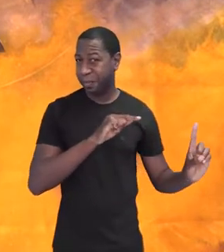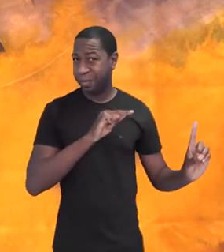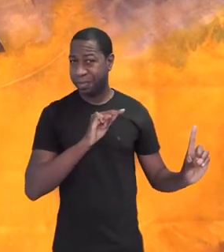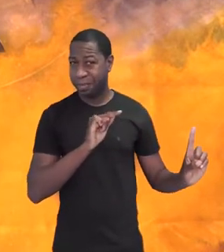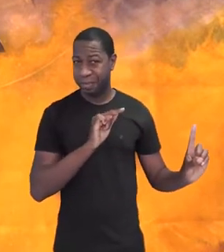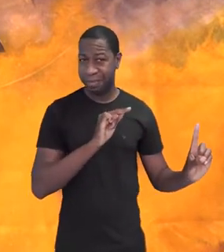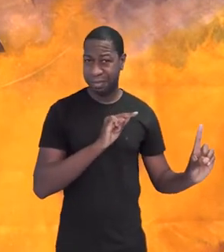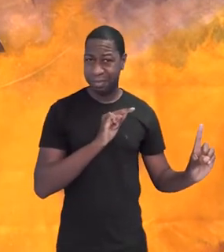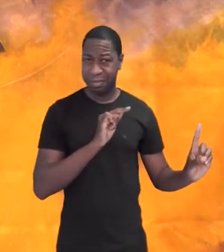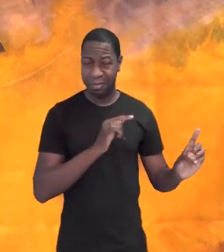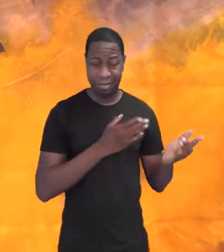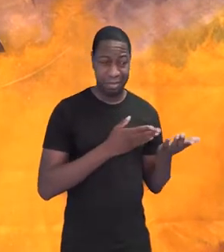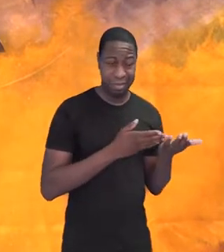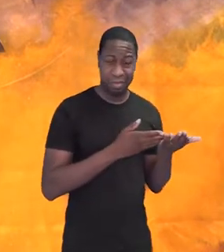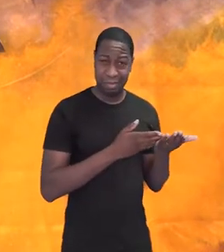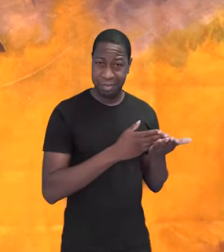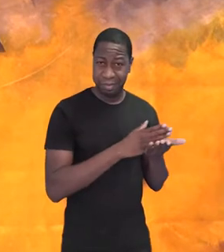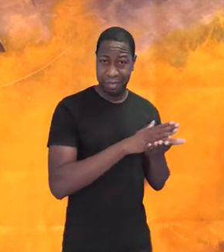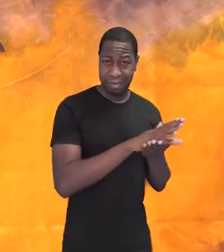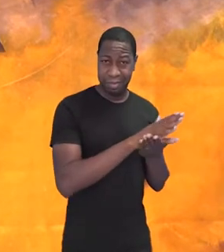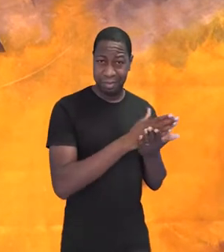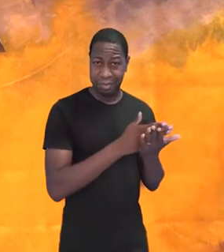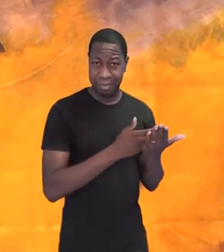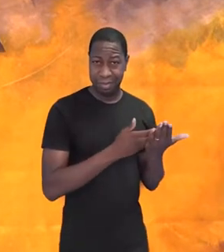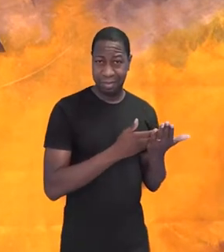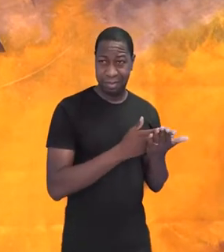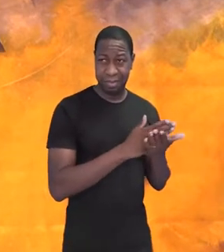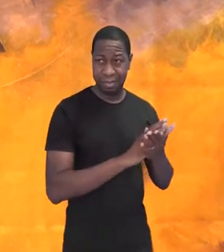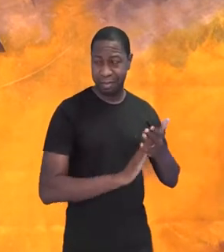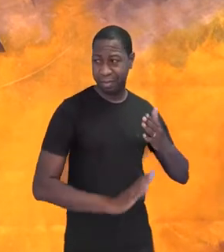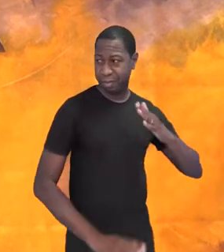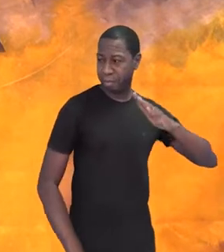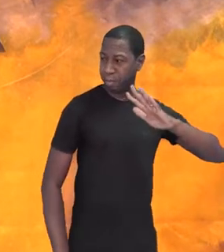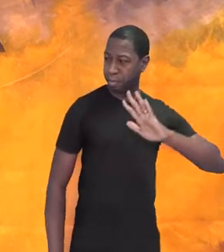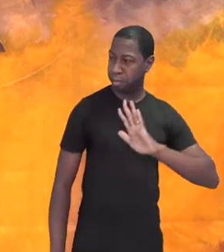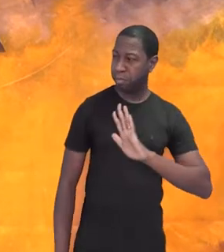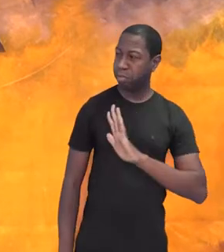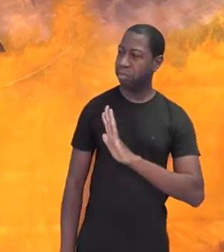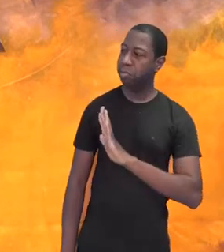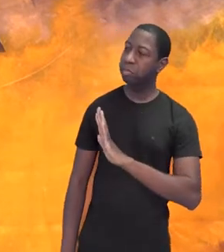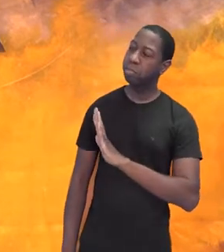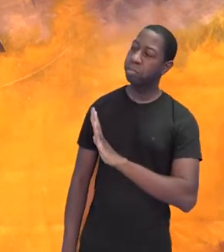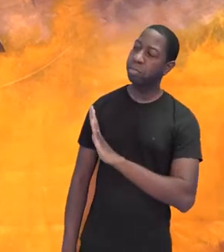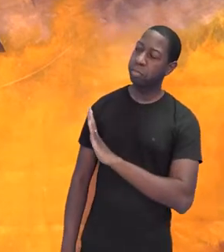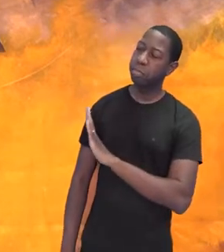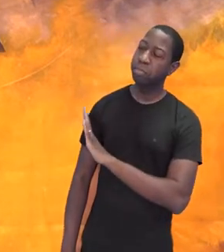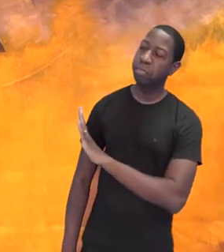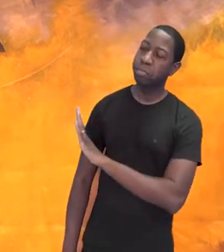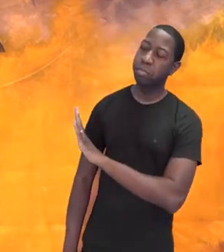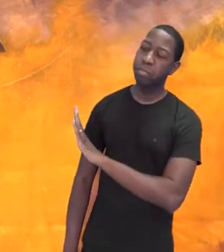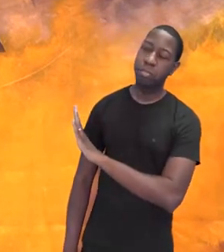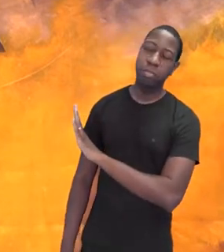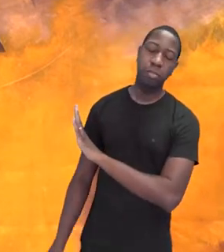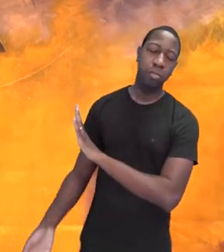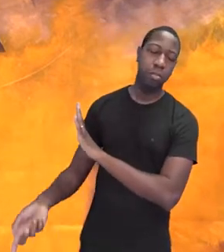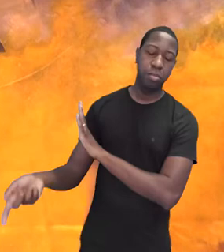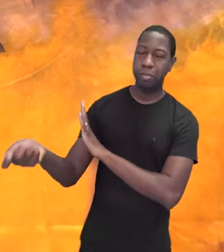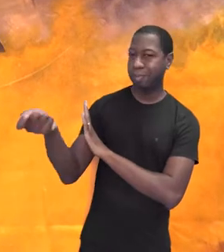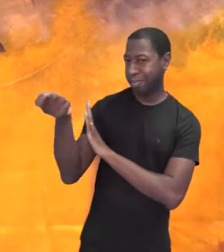vai pra se livrar de tanta amolação. Ela fez esse gesto de moça que